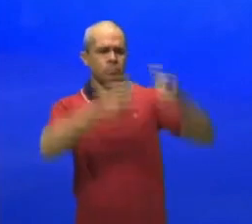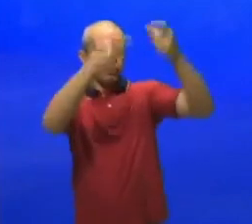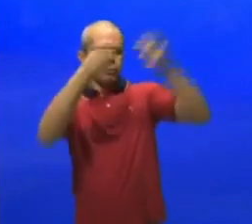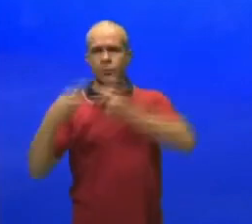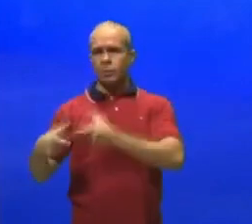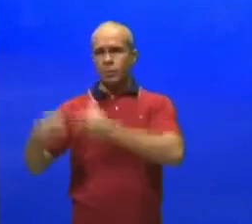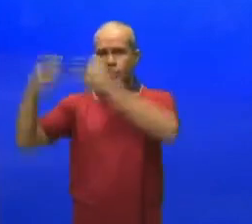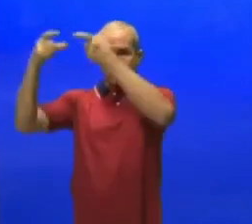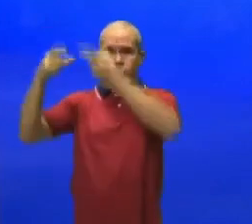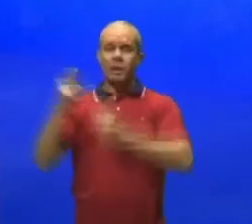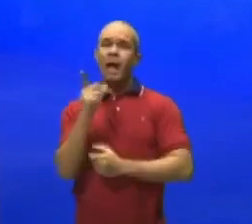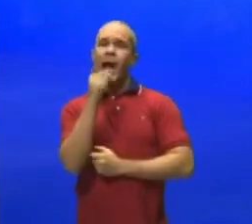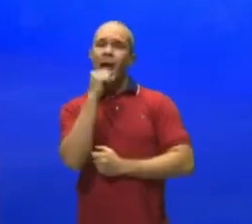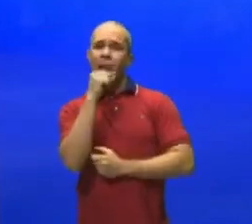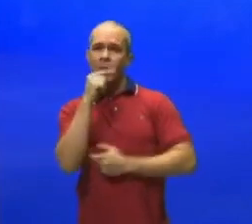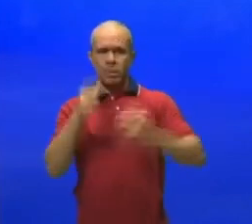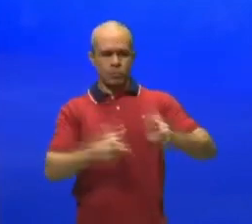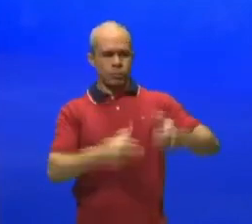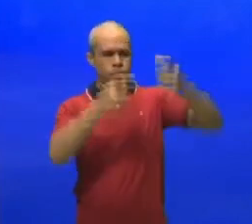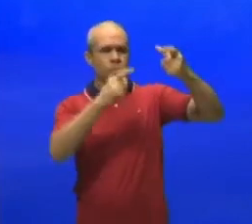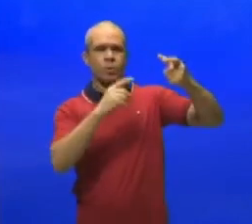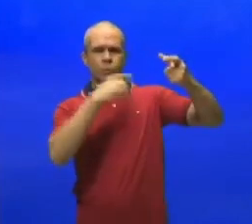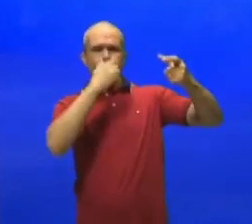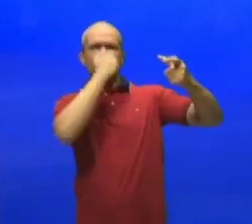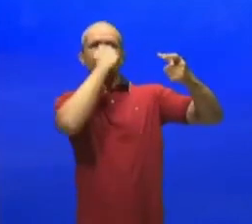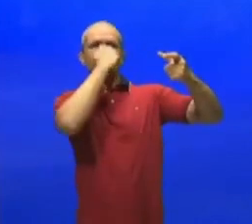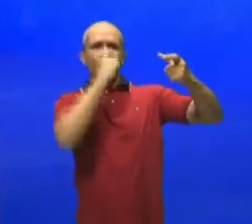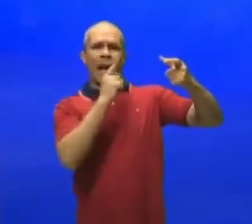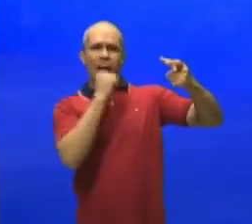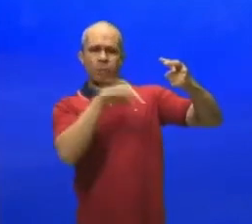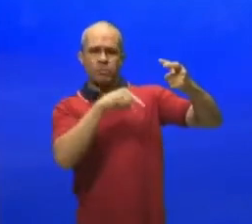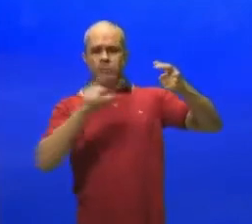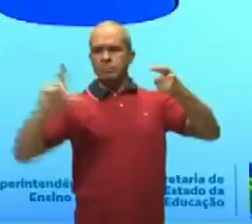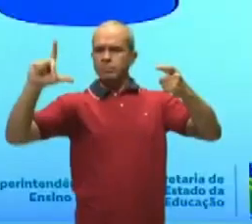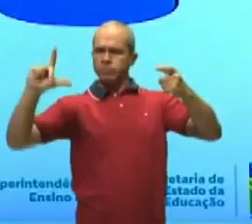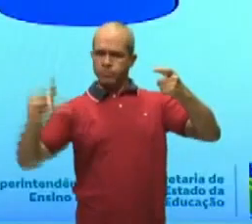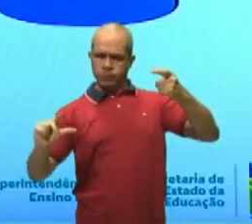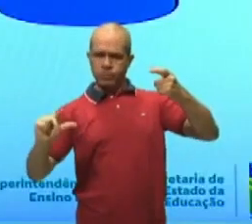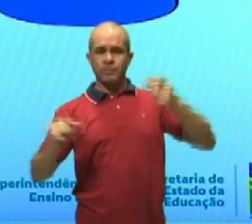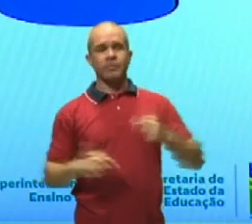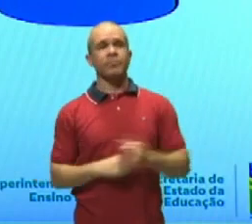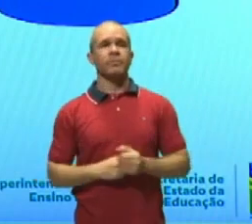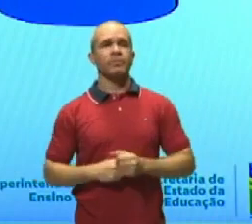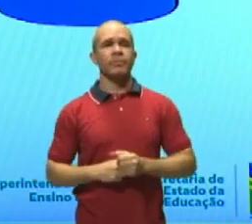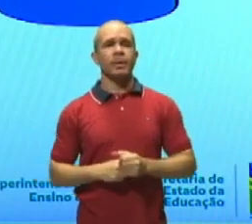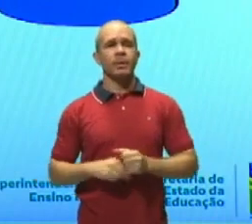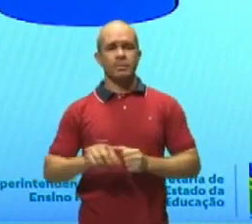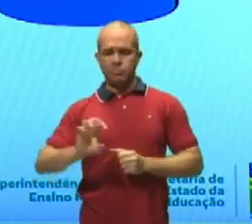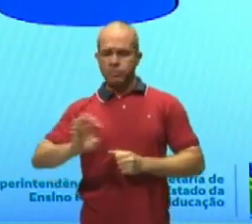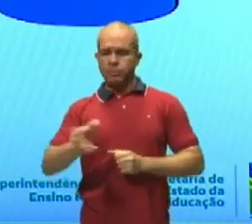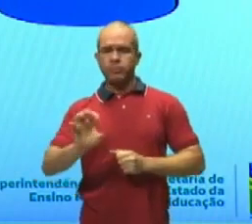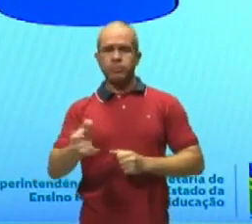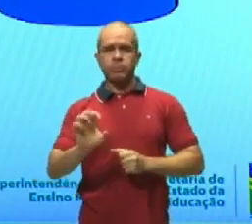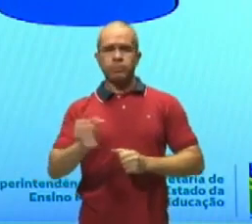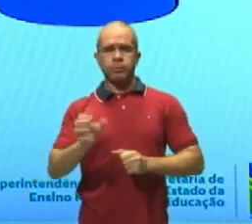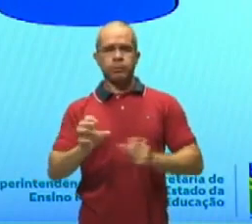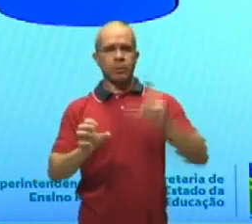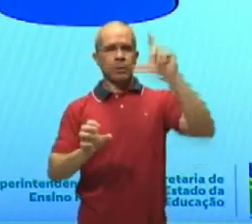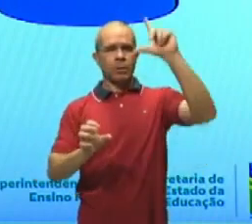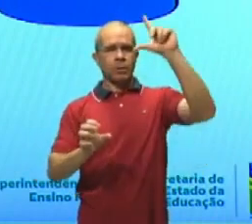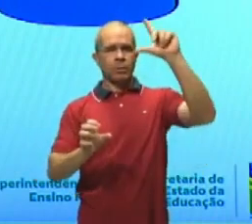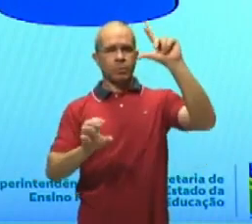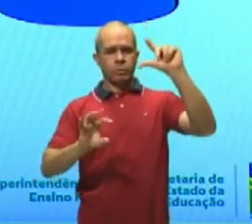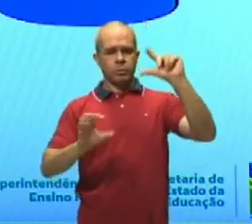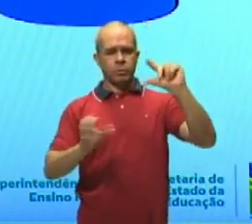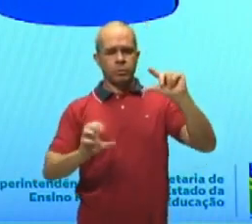2 tonéis de água, um cheio e o outro quase vazio. O que acontece com a água? Se eu ligar aqui o meu registro, a água vai